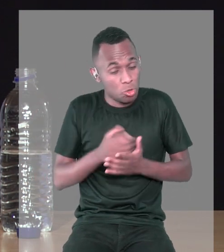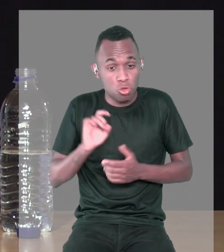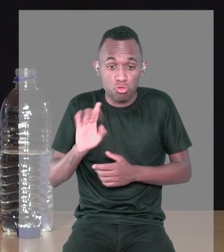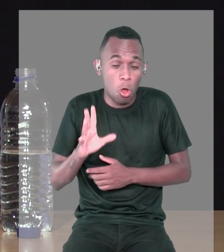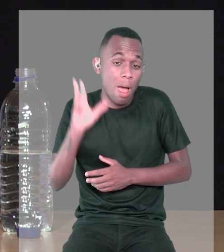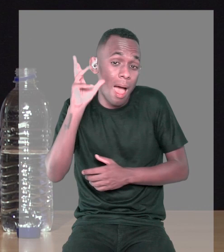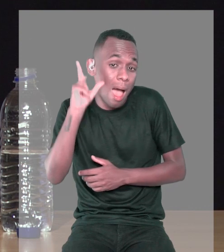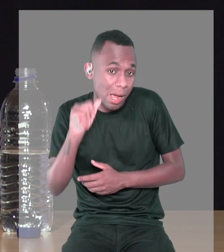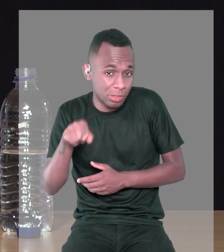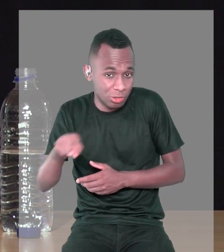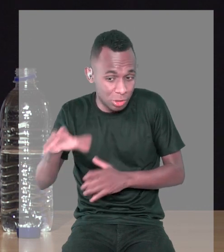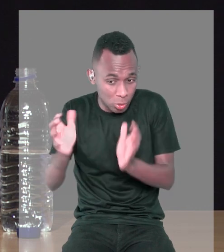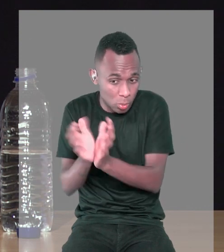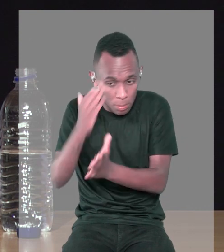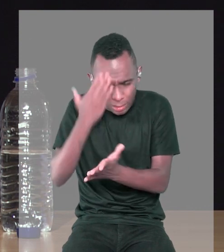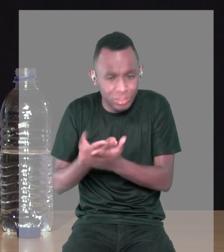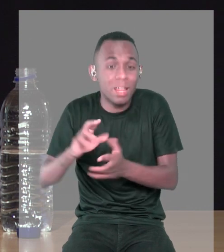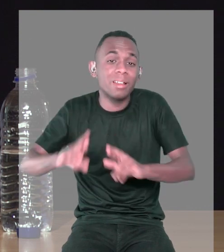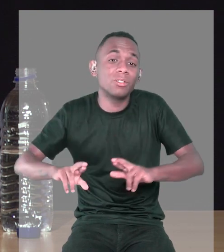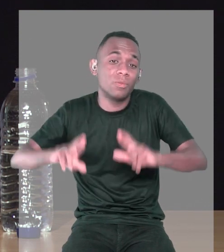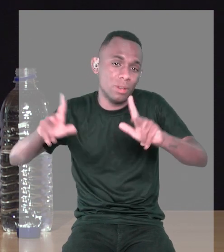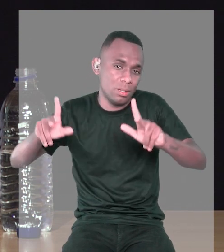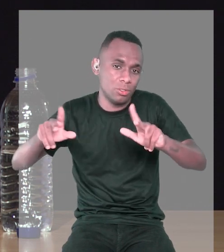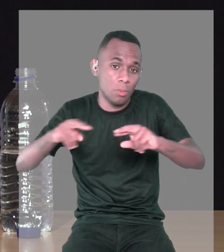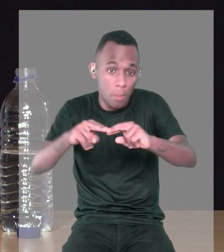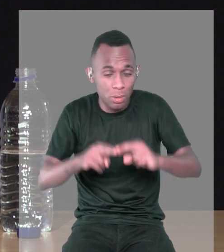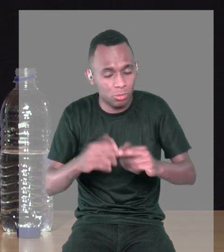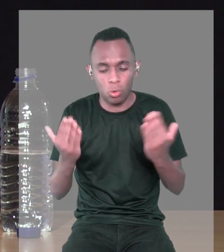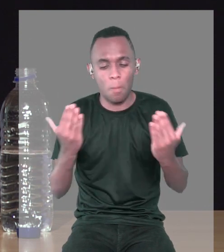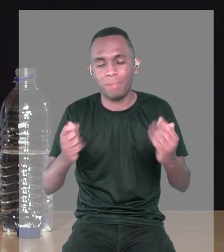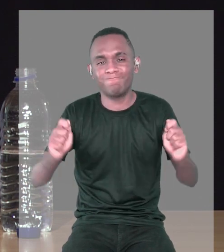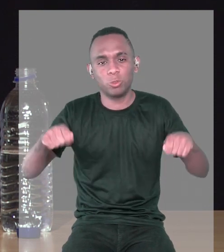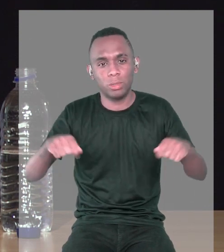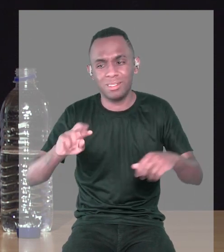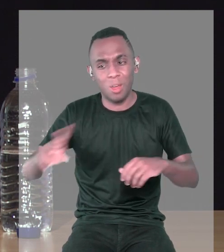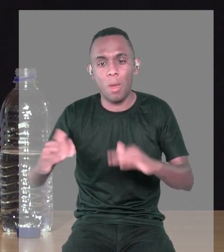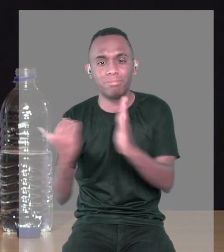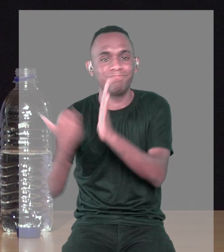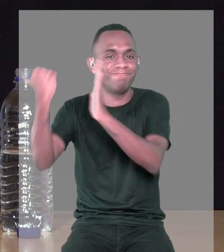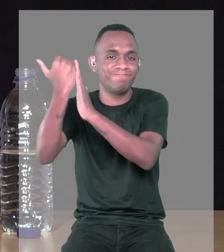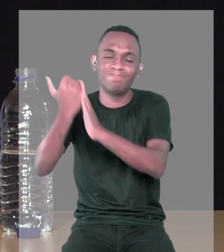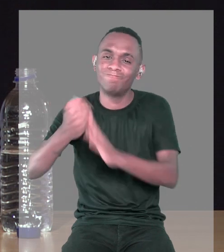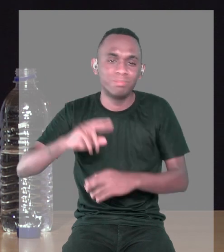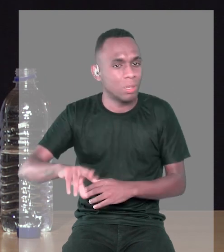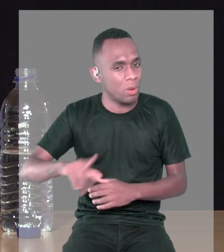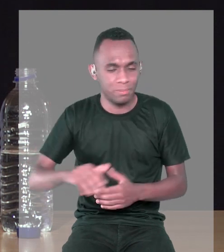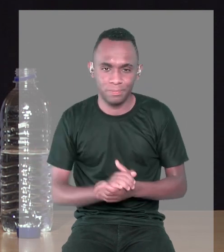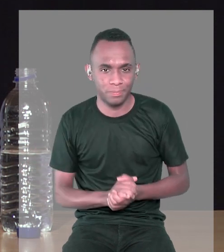que apenas acham isto, que é diferente e, por isso, incomparável. Não é